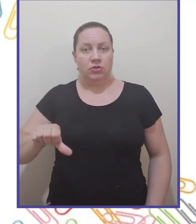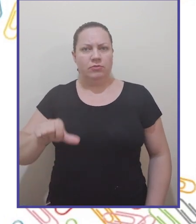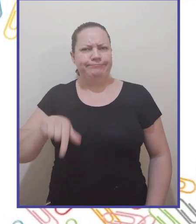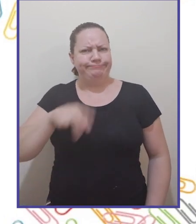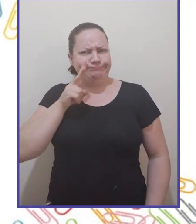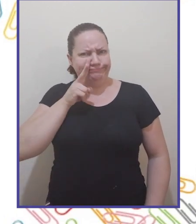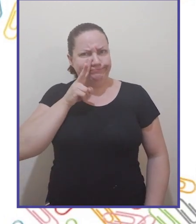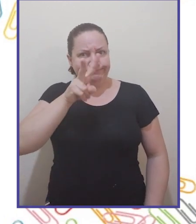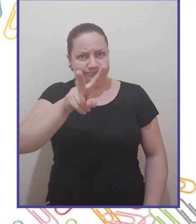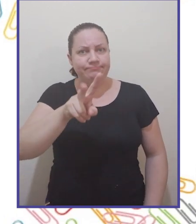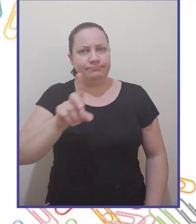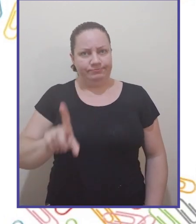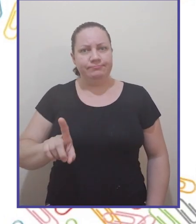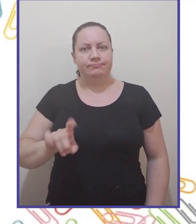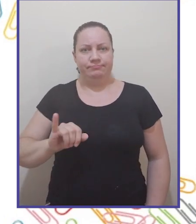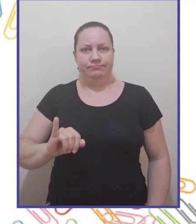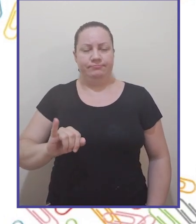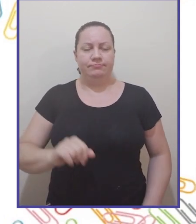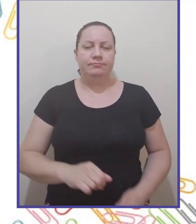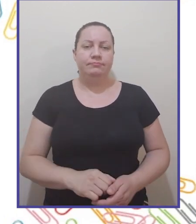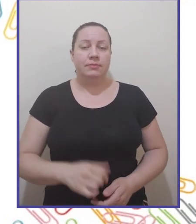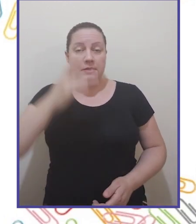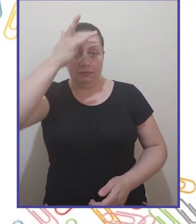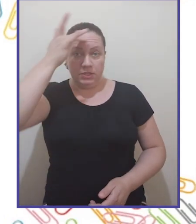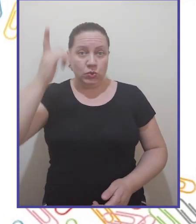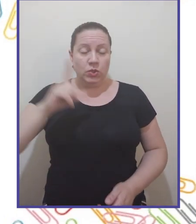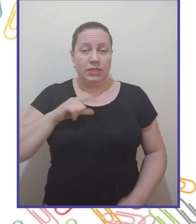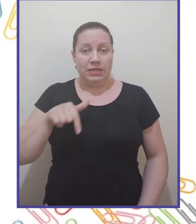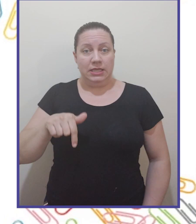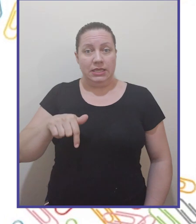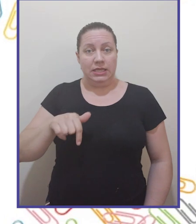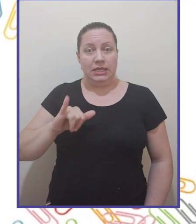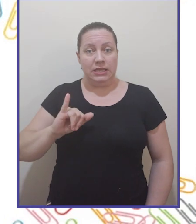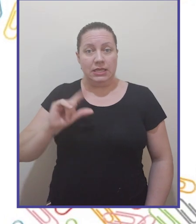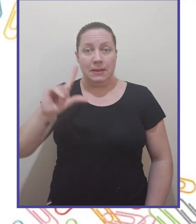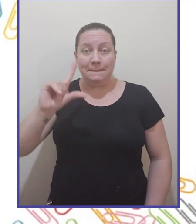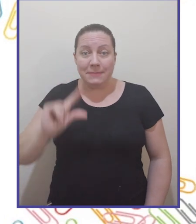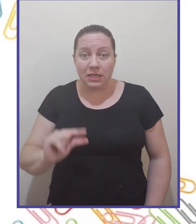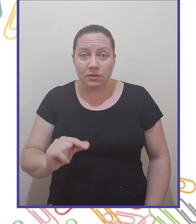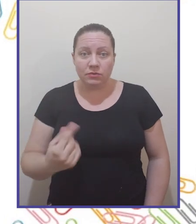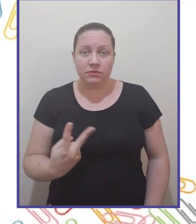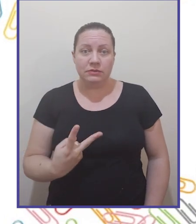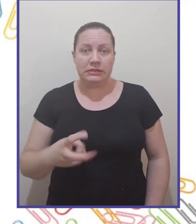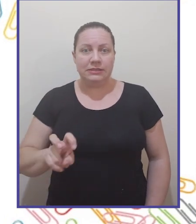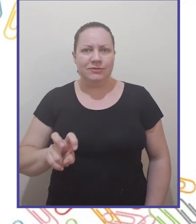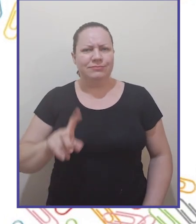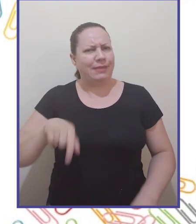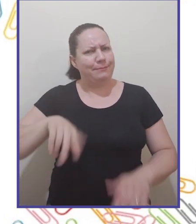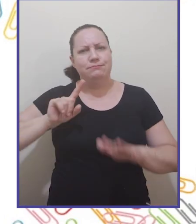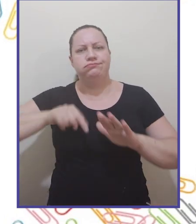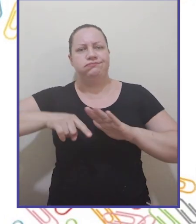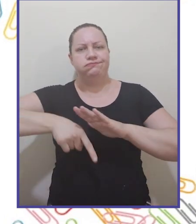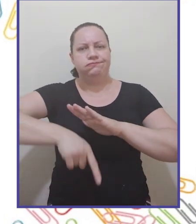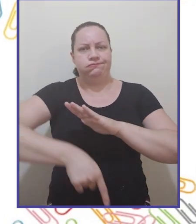severa. Aquelas que possuem um QI menor que 25 têm uma DI